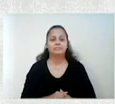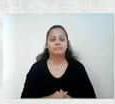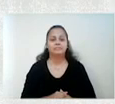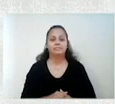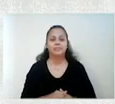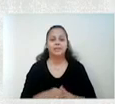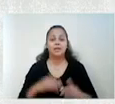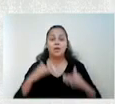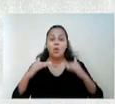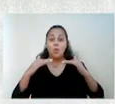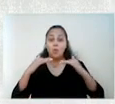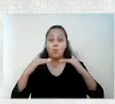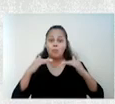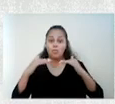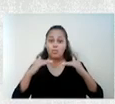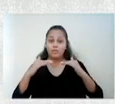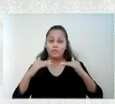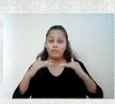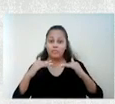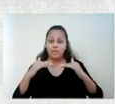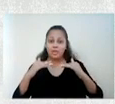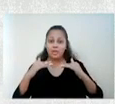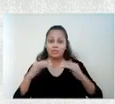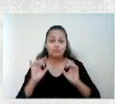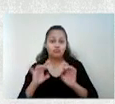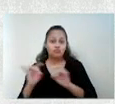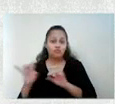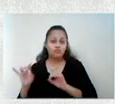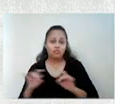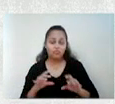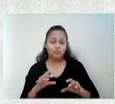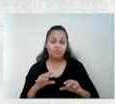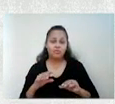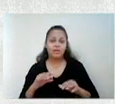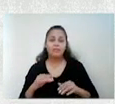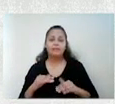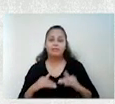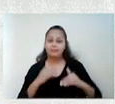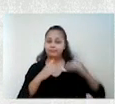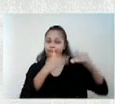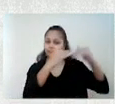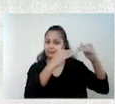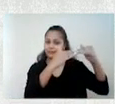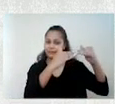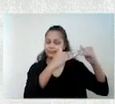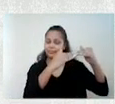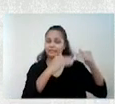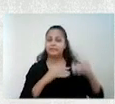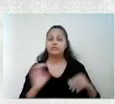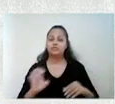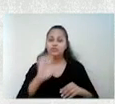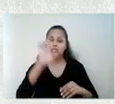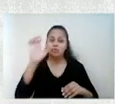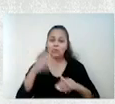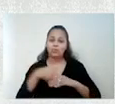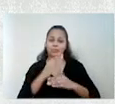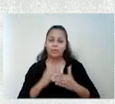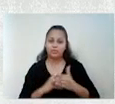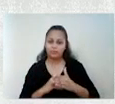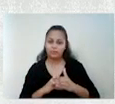O movimento comercial crescente estimulou uma reorganização do espaço na Europa toda.